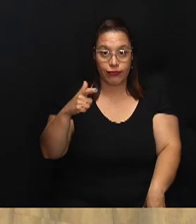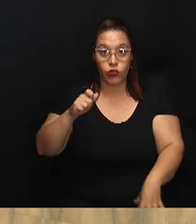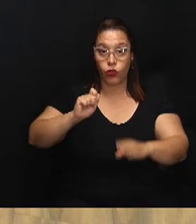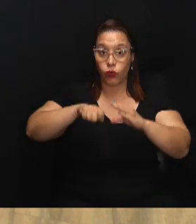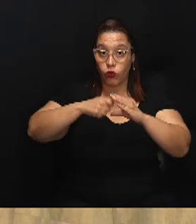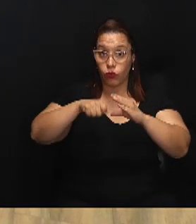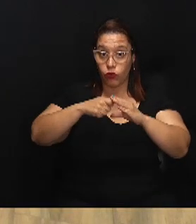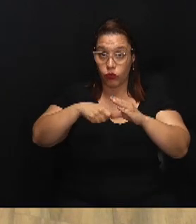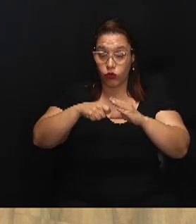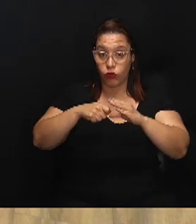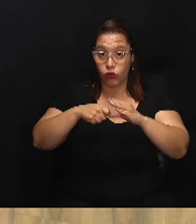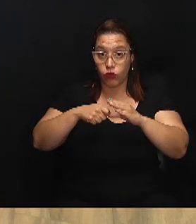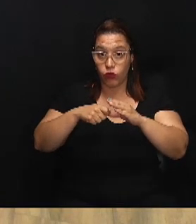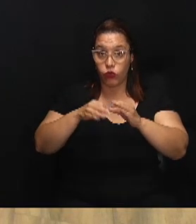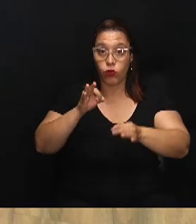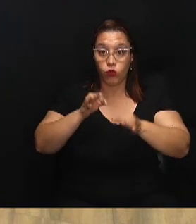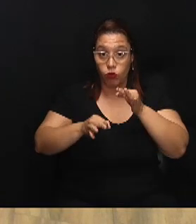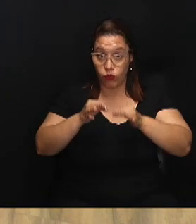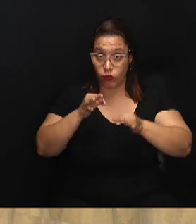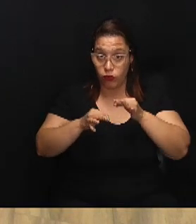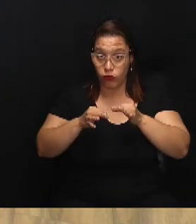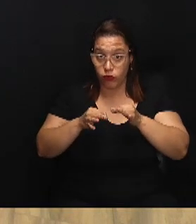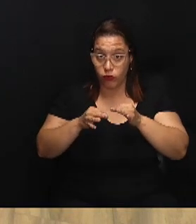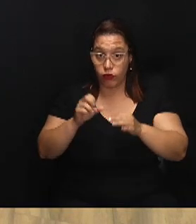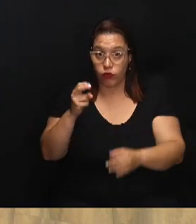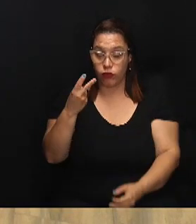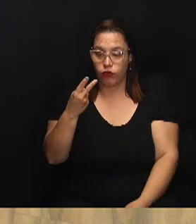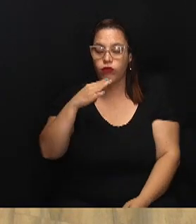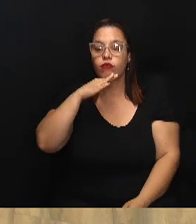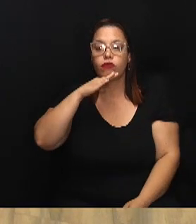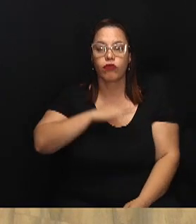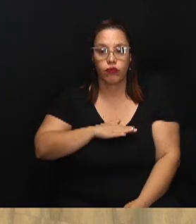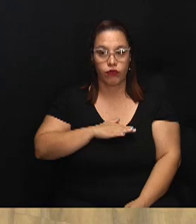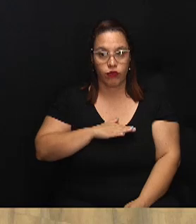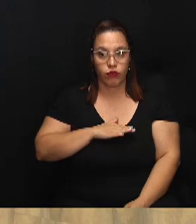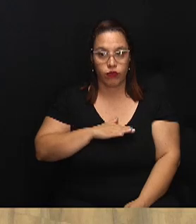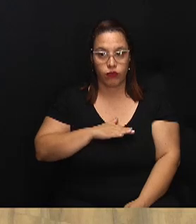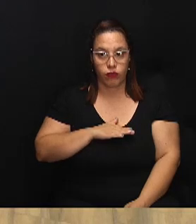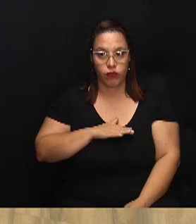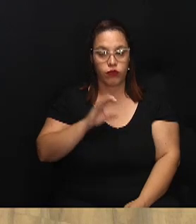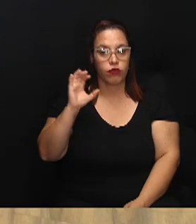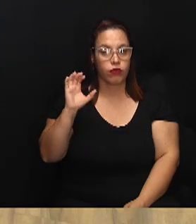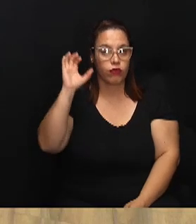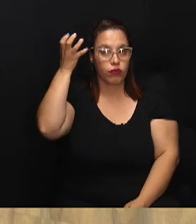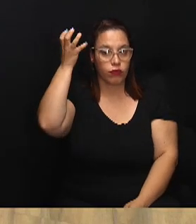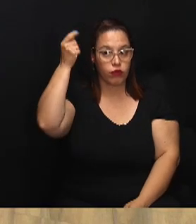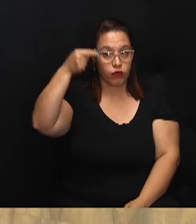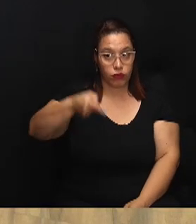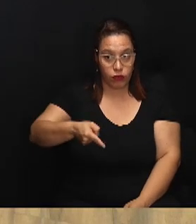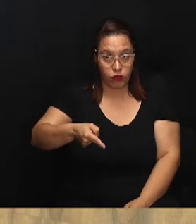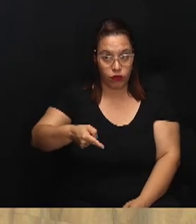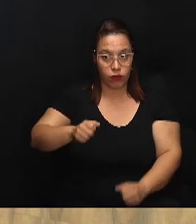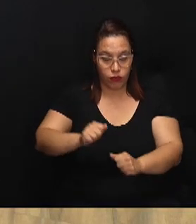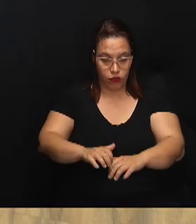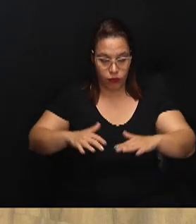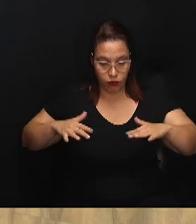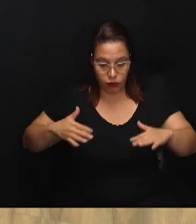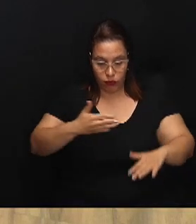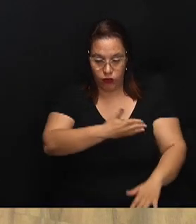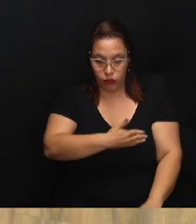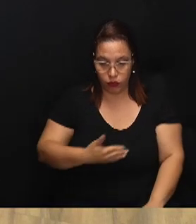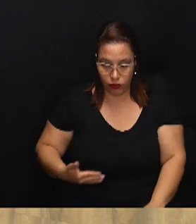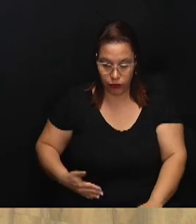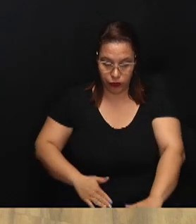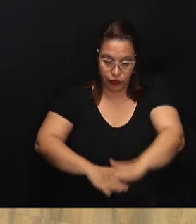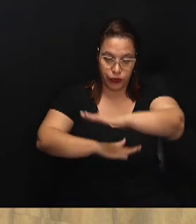Estúdio Câmara justamente porque a partir das 2 horas da tarde vai acontecer aqui no plenário da Câmara Municipal